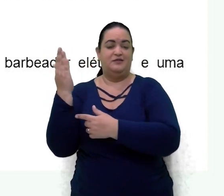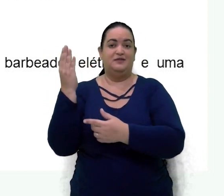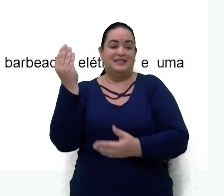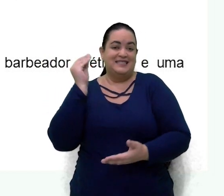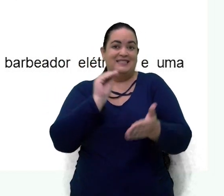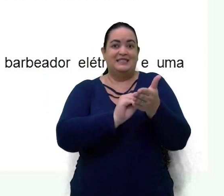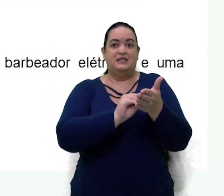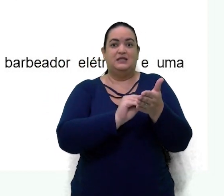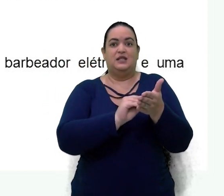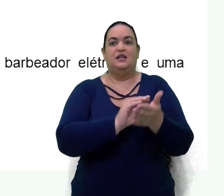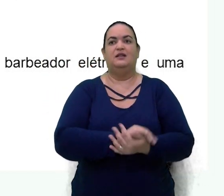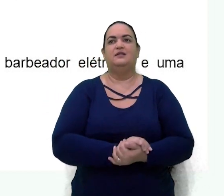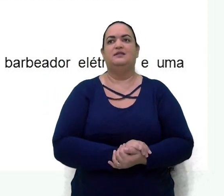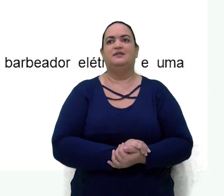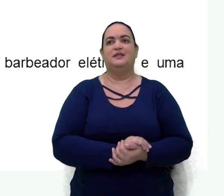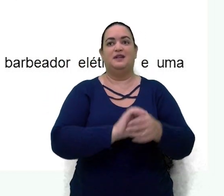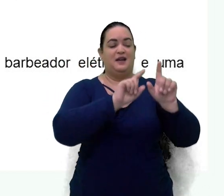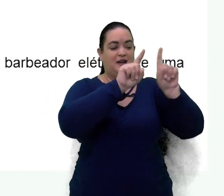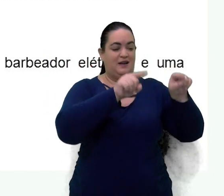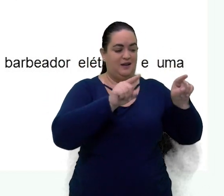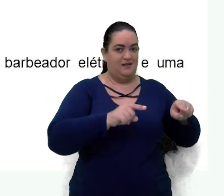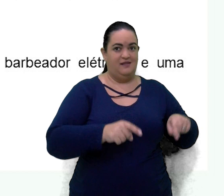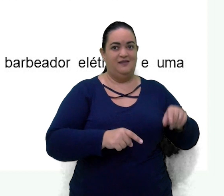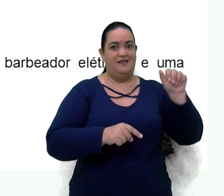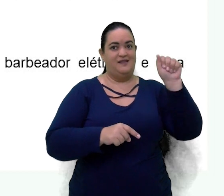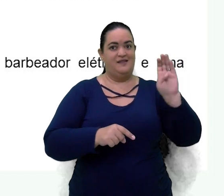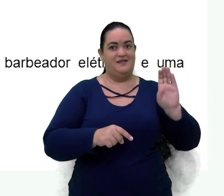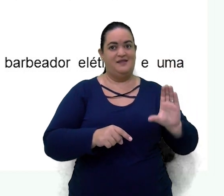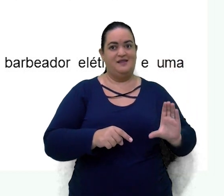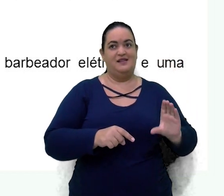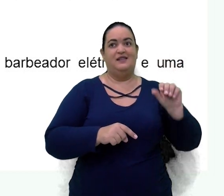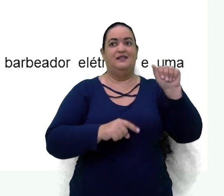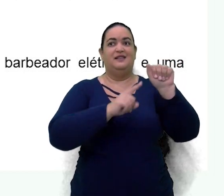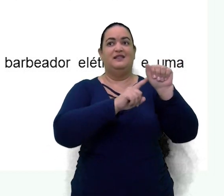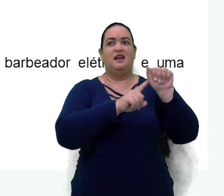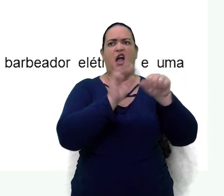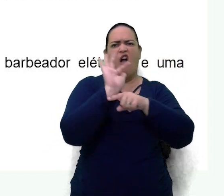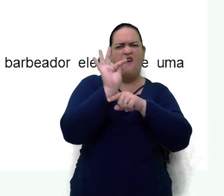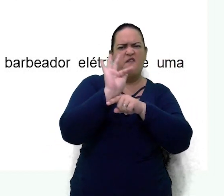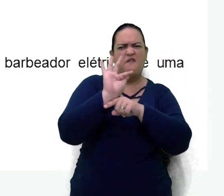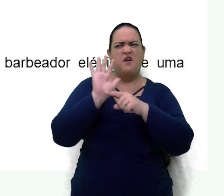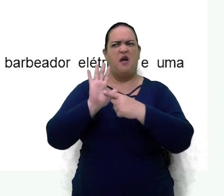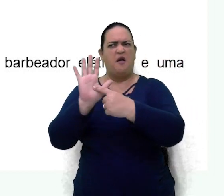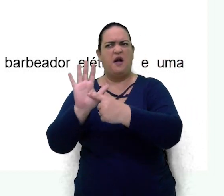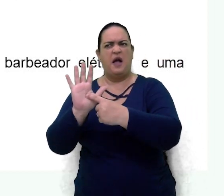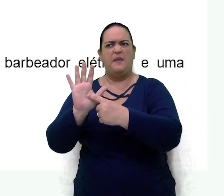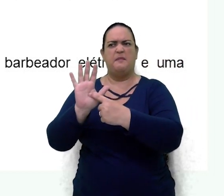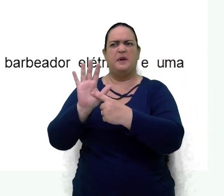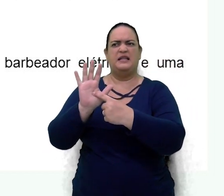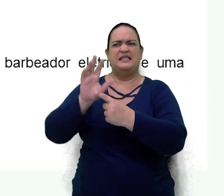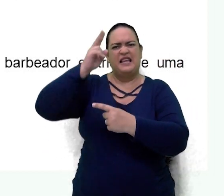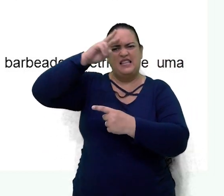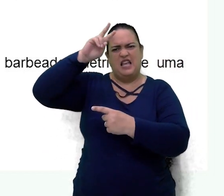O filme apresenta a história de vários animais perdidos na floresta. Será que é isso? Bom, você vai